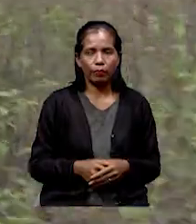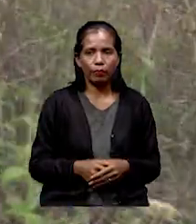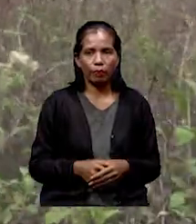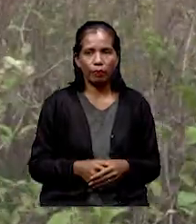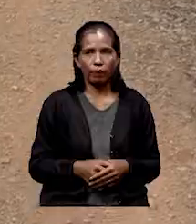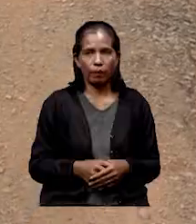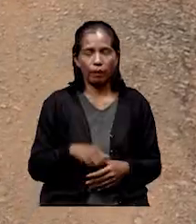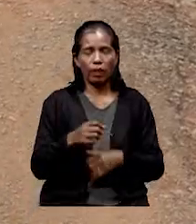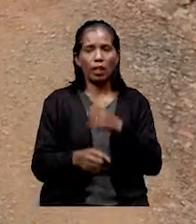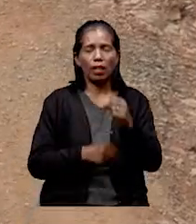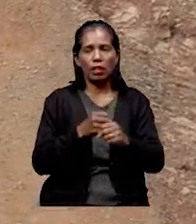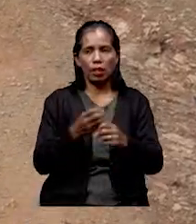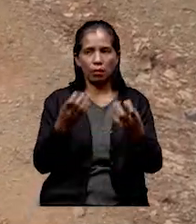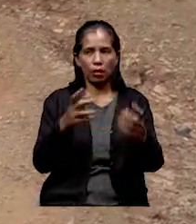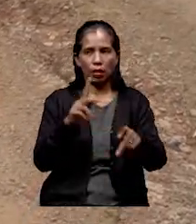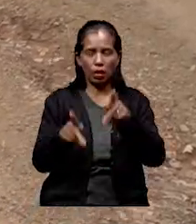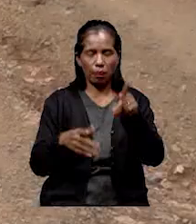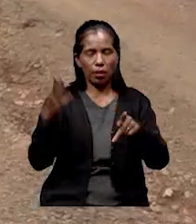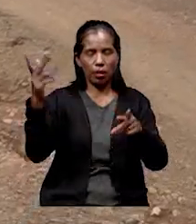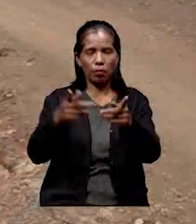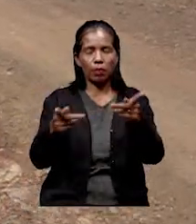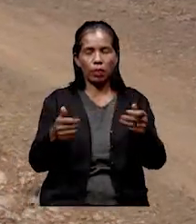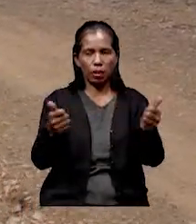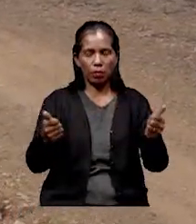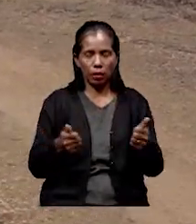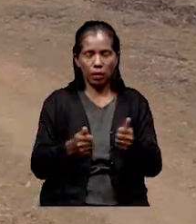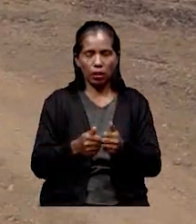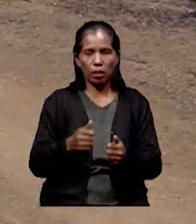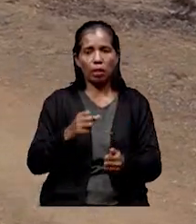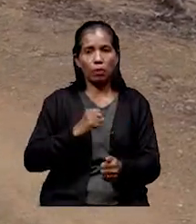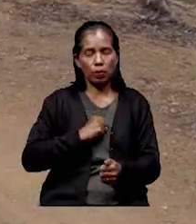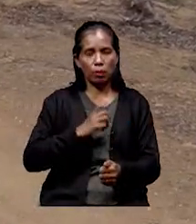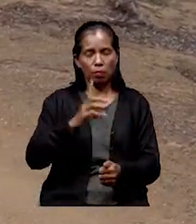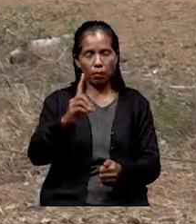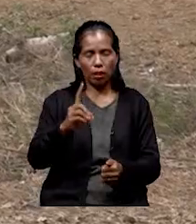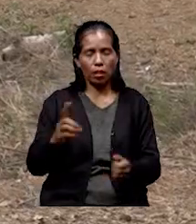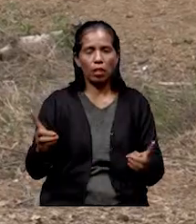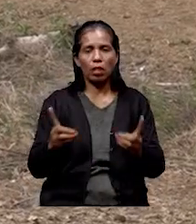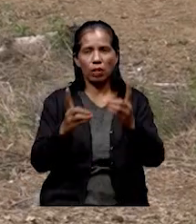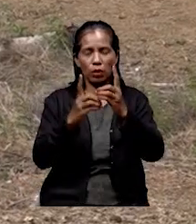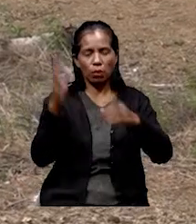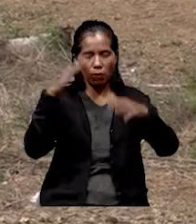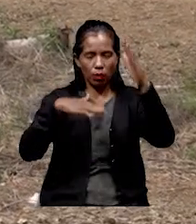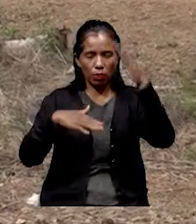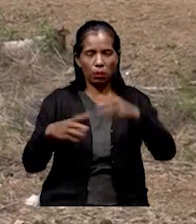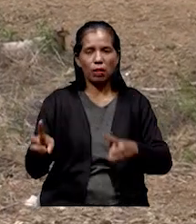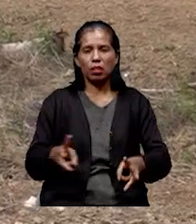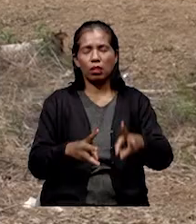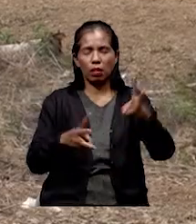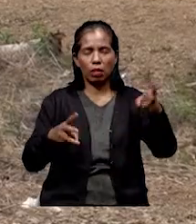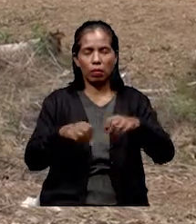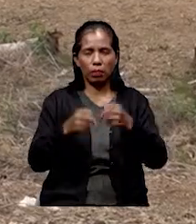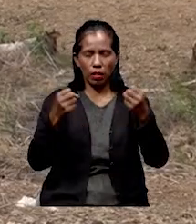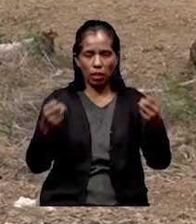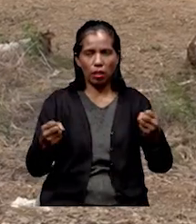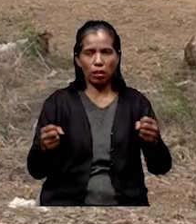Durante tinambara kona populasaun iha posto administrativo Soibada enfrenta problema infraestrutura hanesang estrada nebe